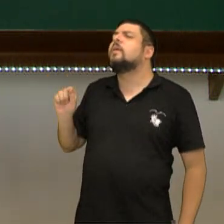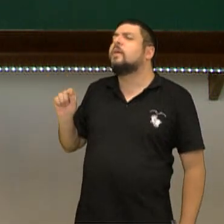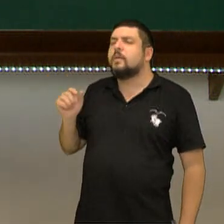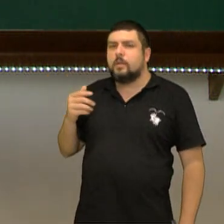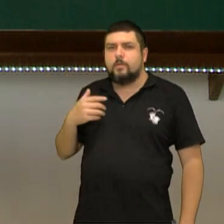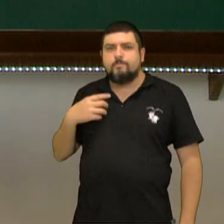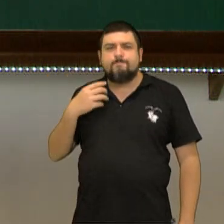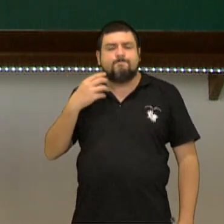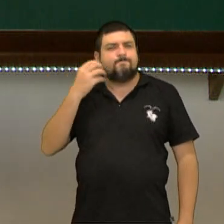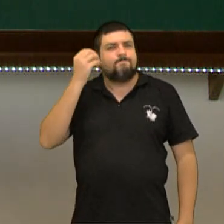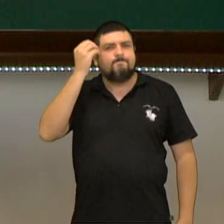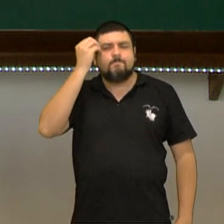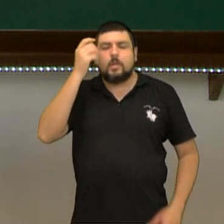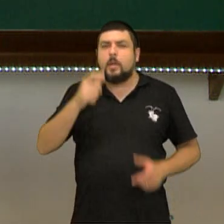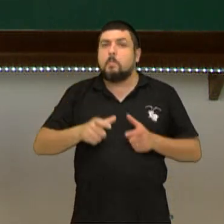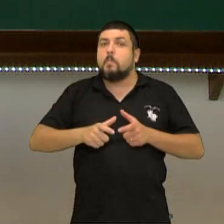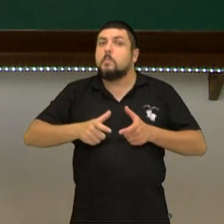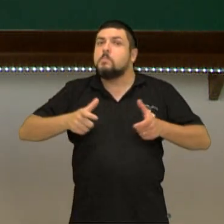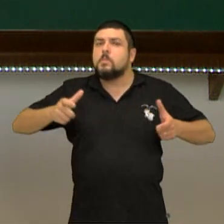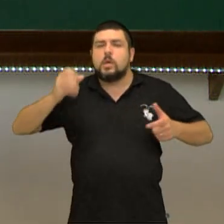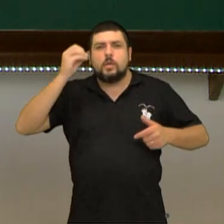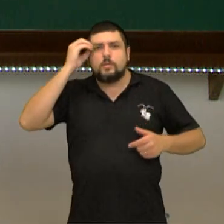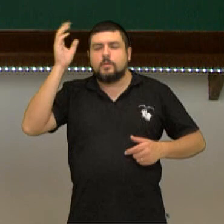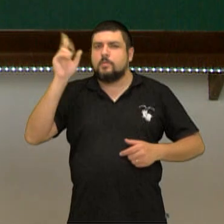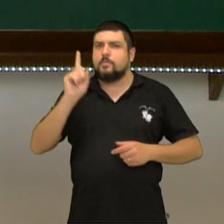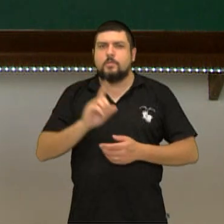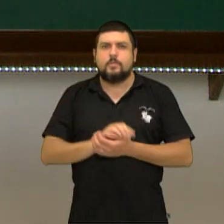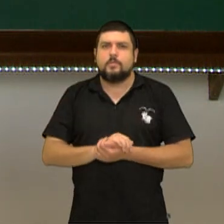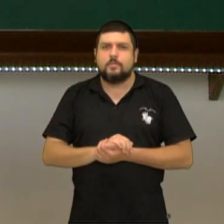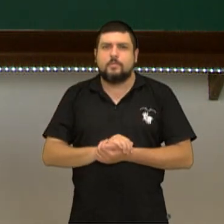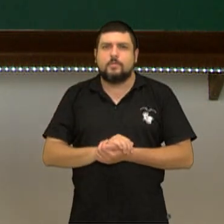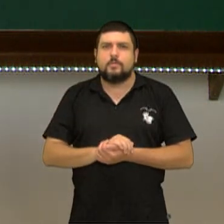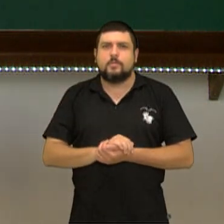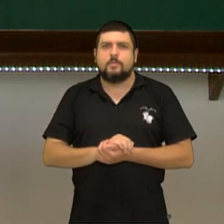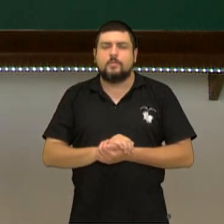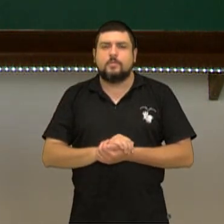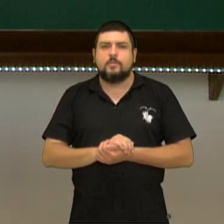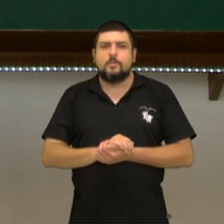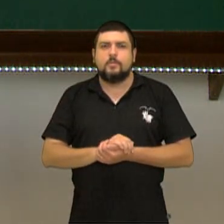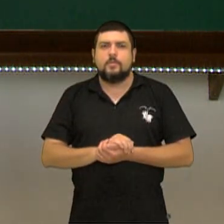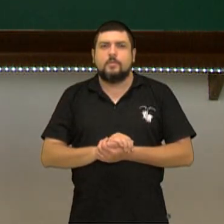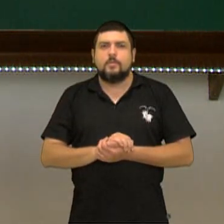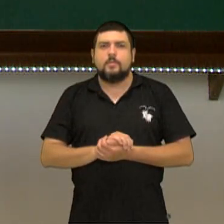Aí começa começa o grande questionamento, né, sobre isso. Né? Como